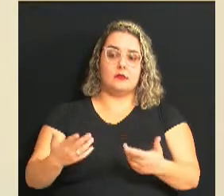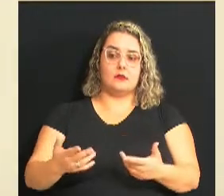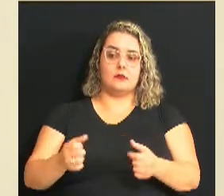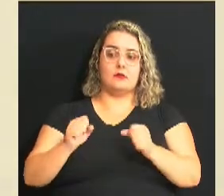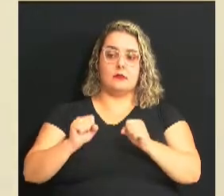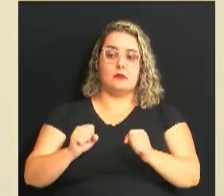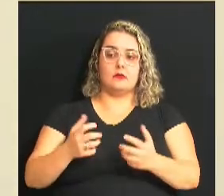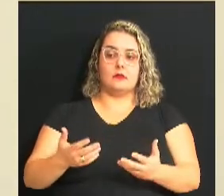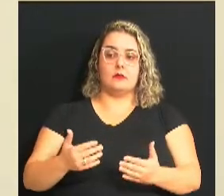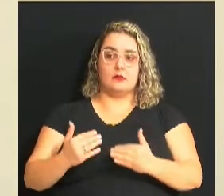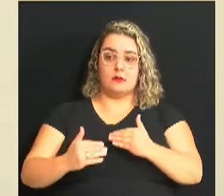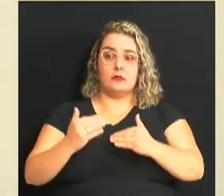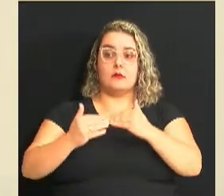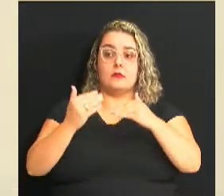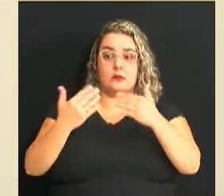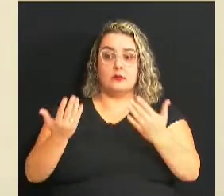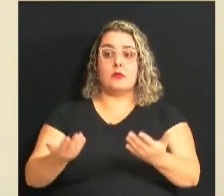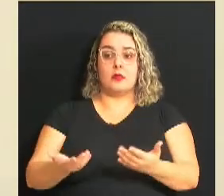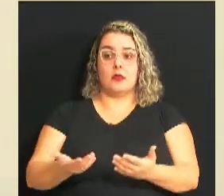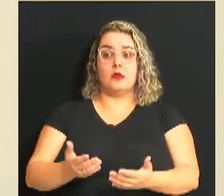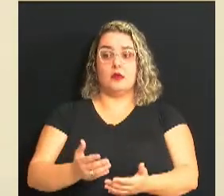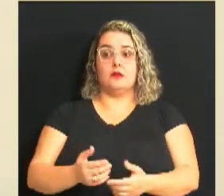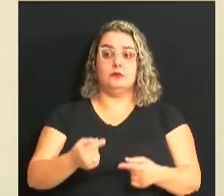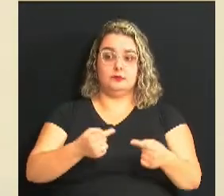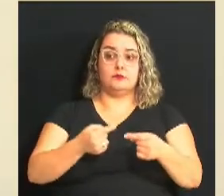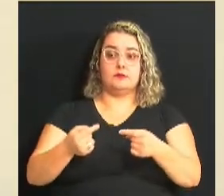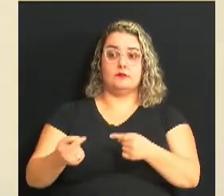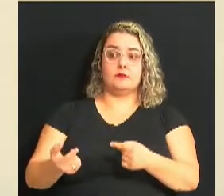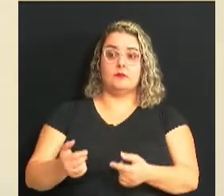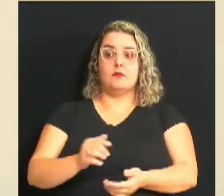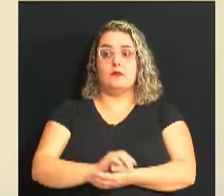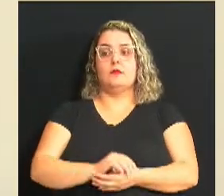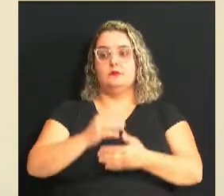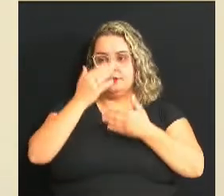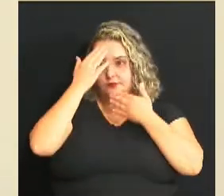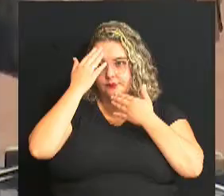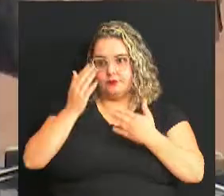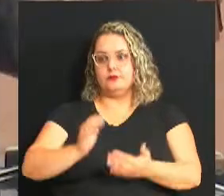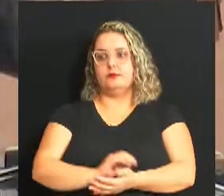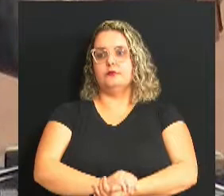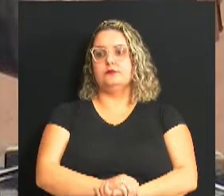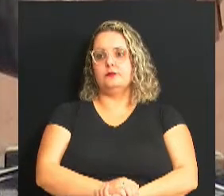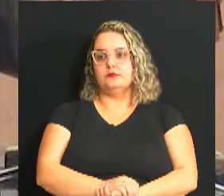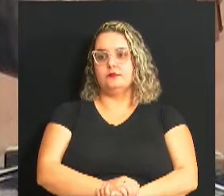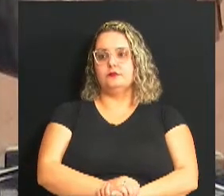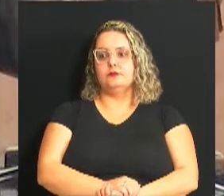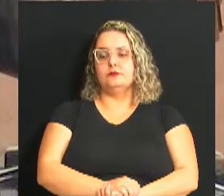sempre evoluir a partir das discussões, né? Então, muito obrigada.